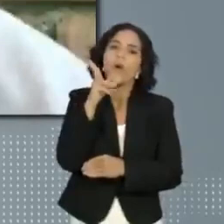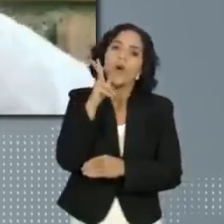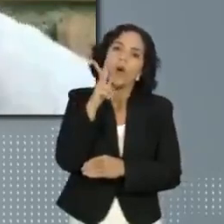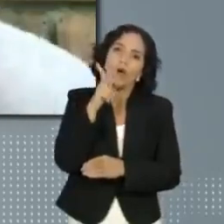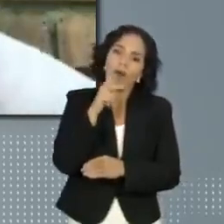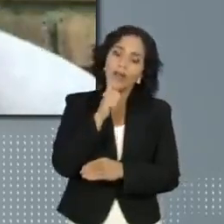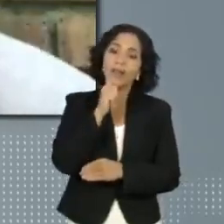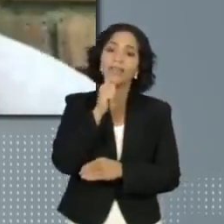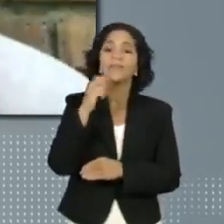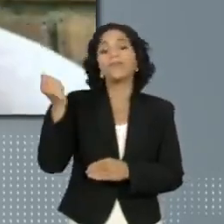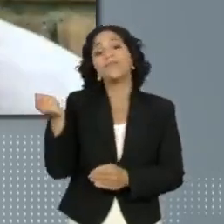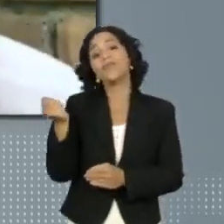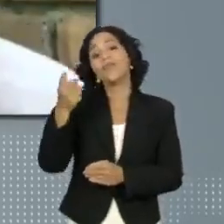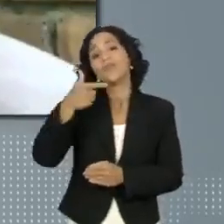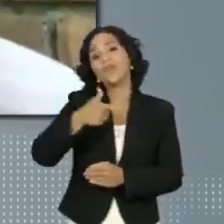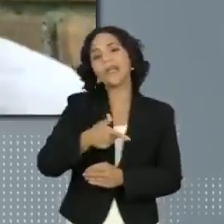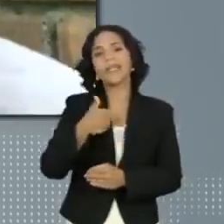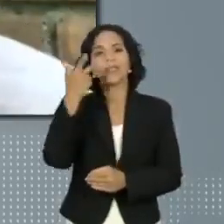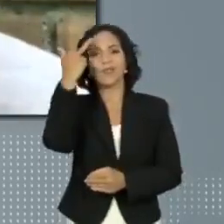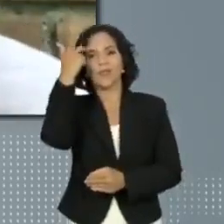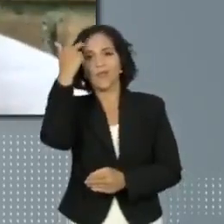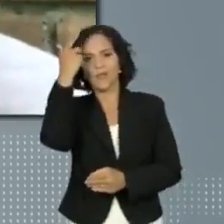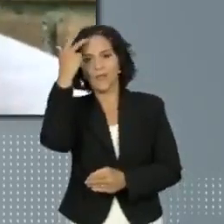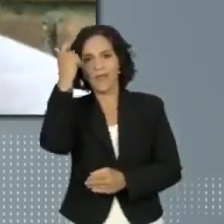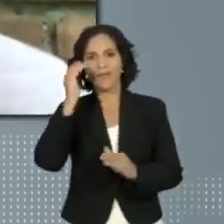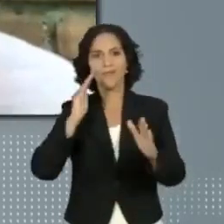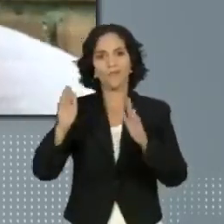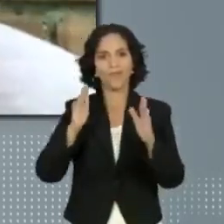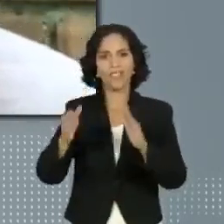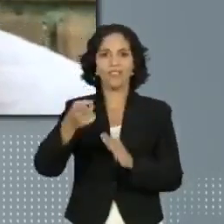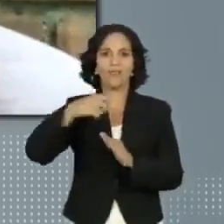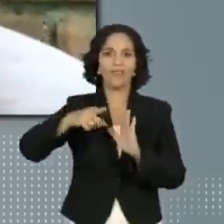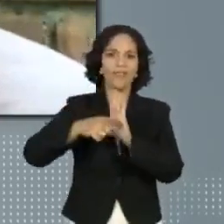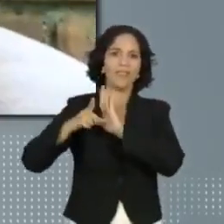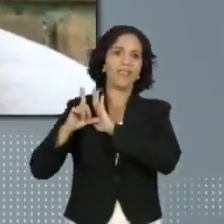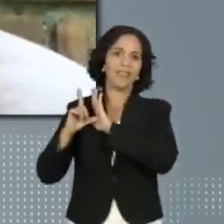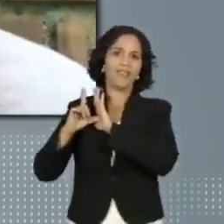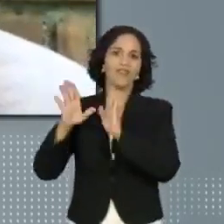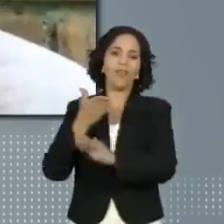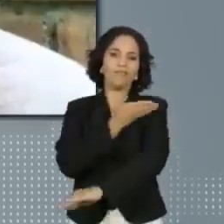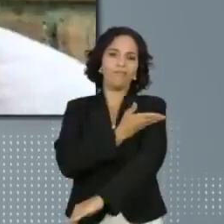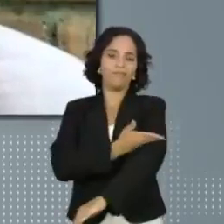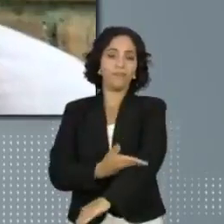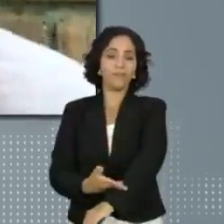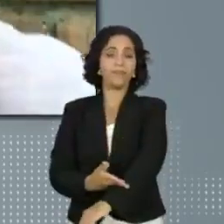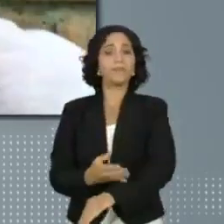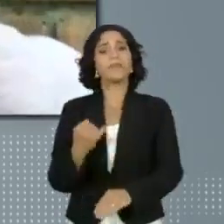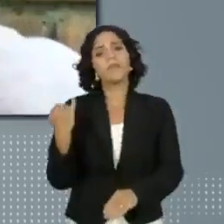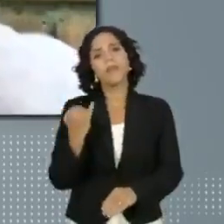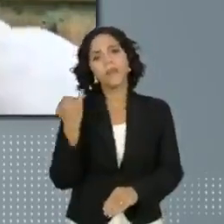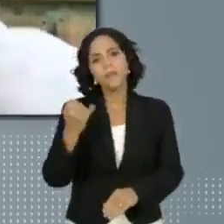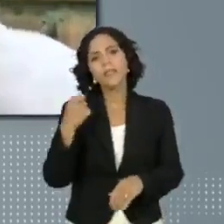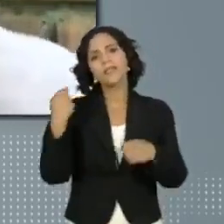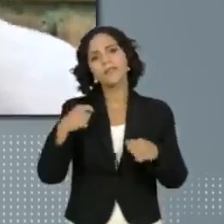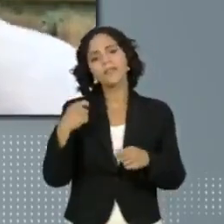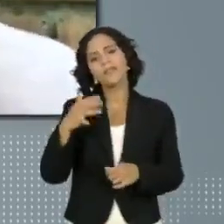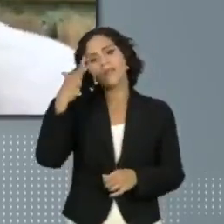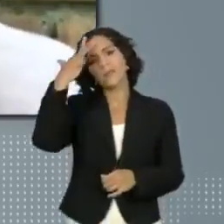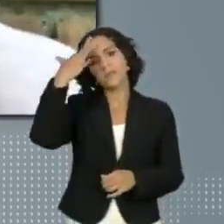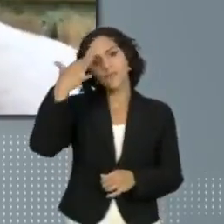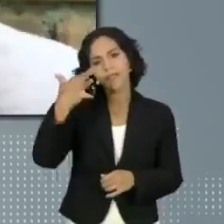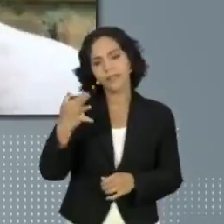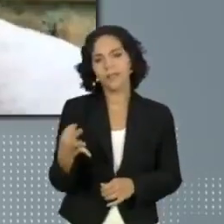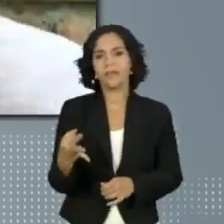do que o usual, do que o esperado. É muito importante ser assim compreensível